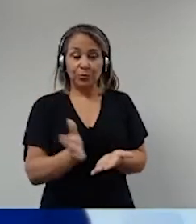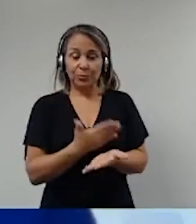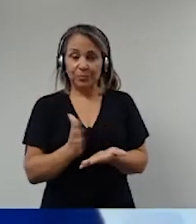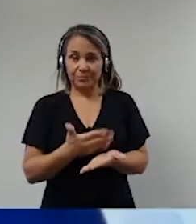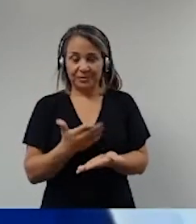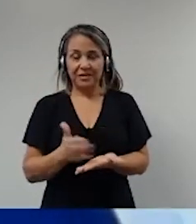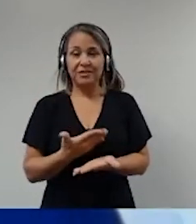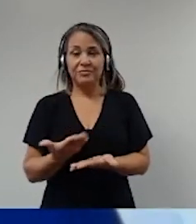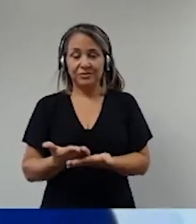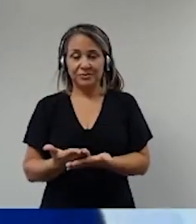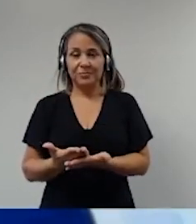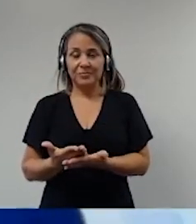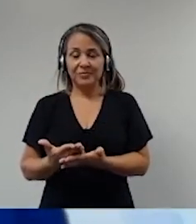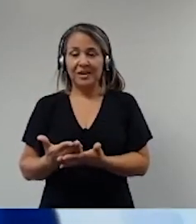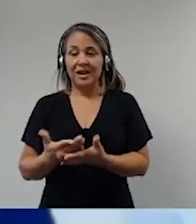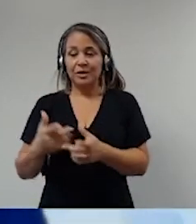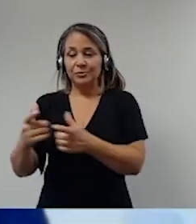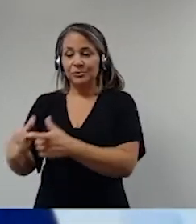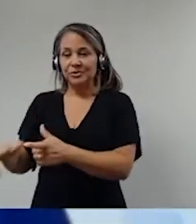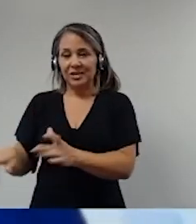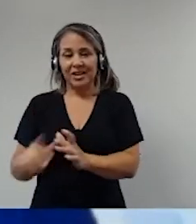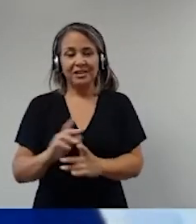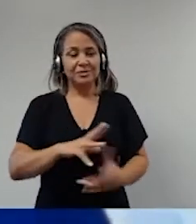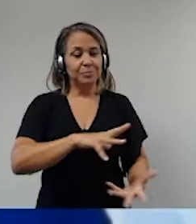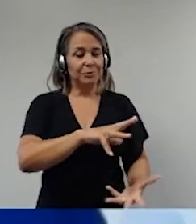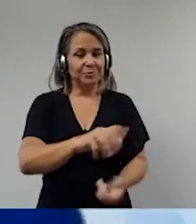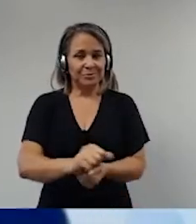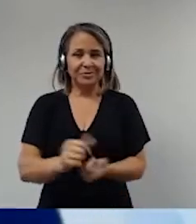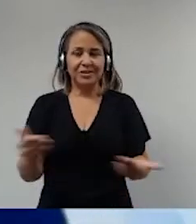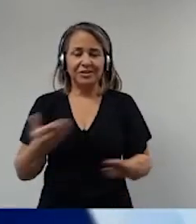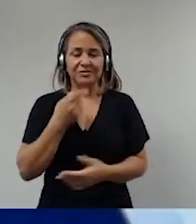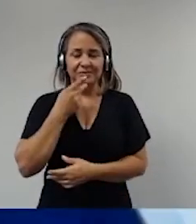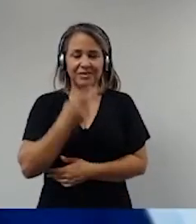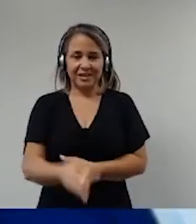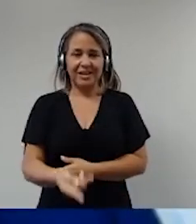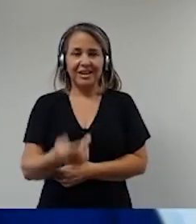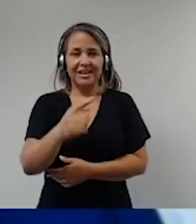Quadras para o Mundo. Seja bem-vindo, Preto Zezé. A palavra é sua.